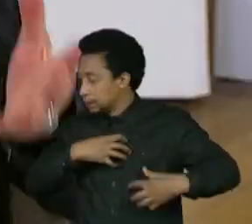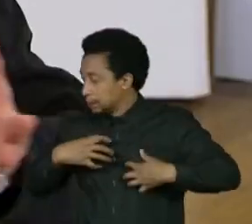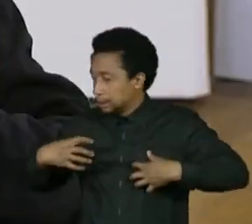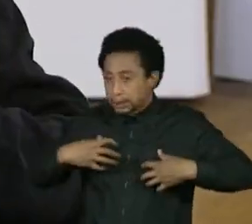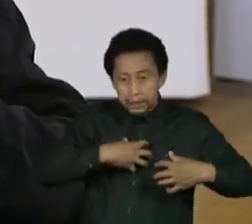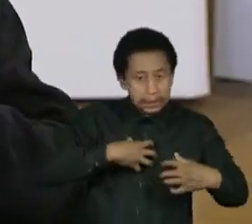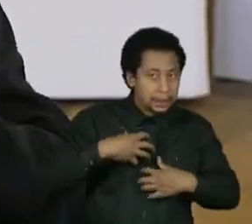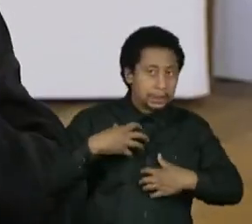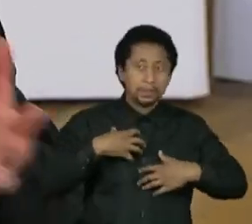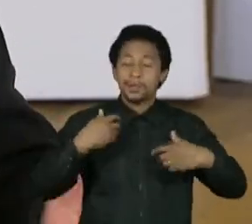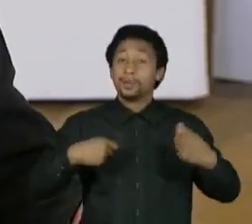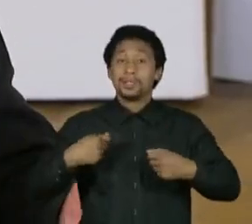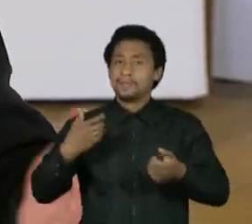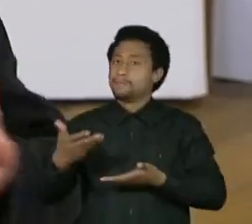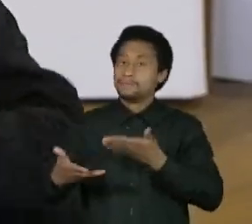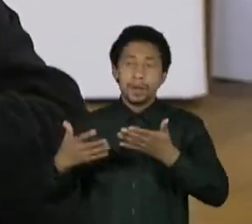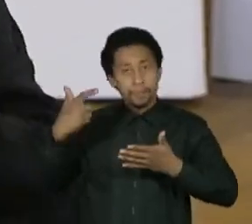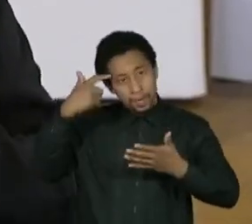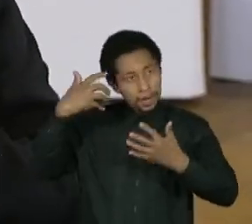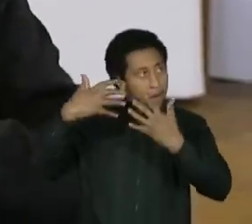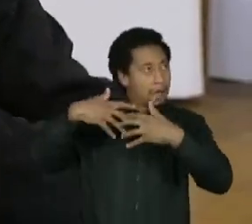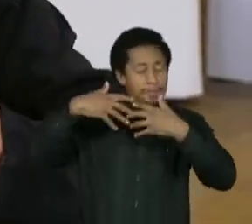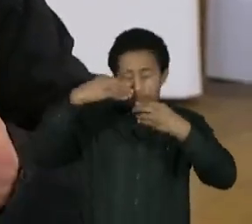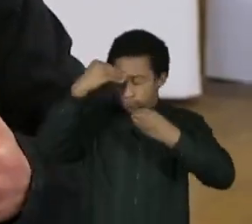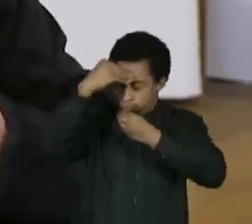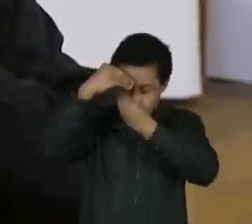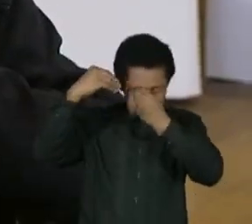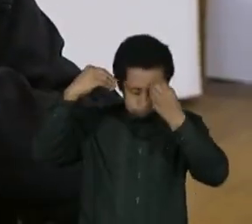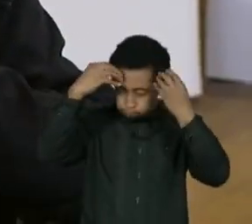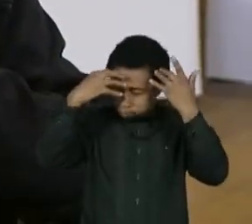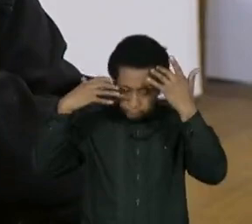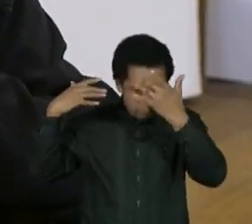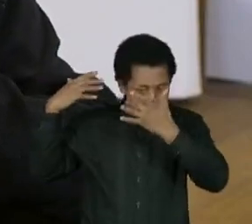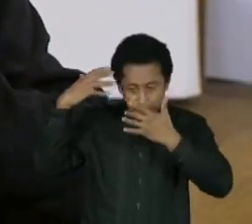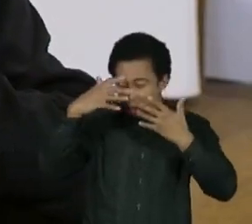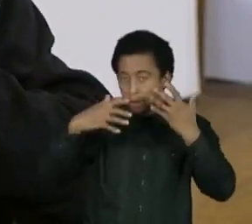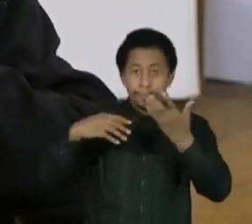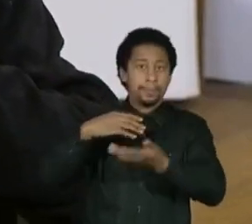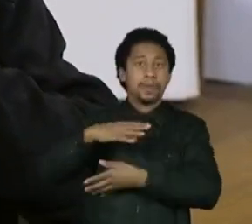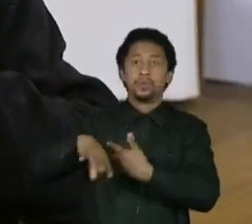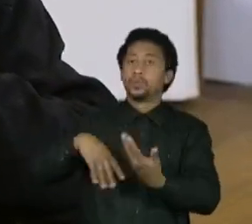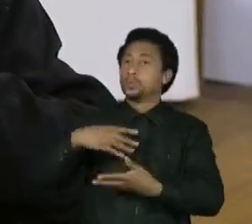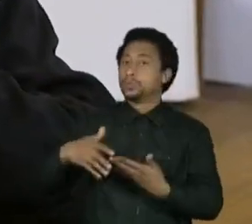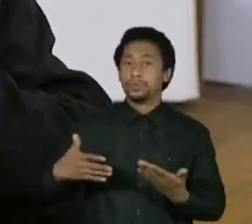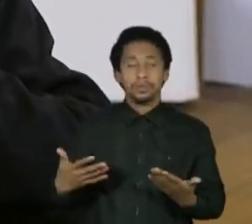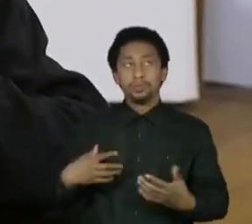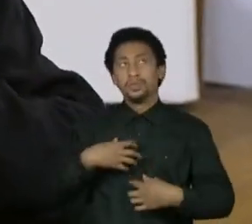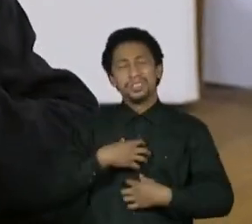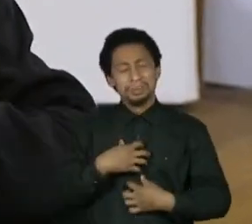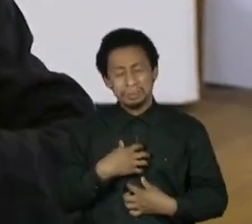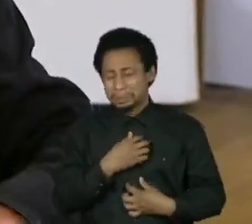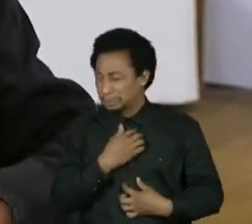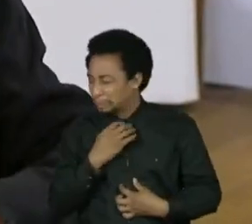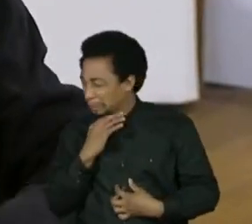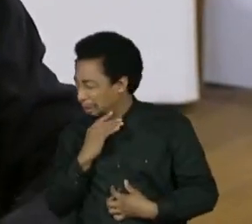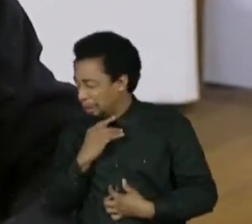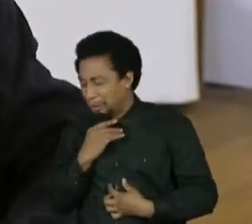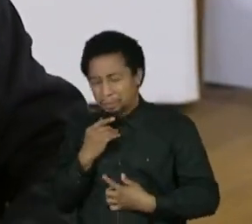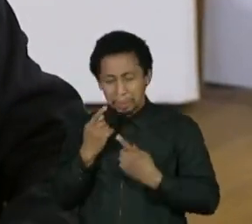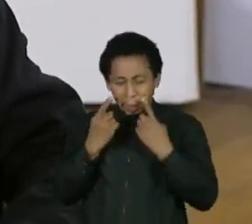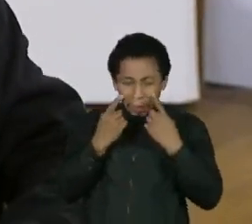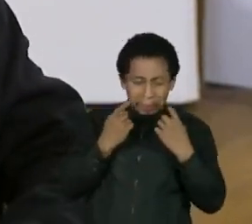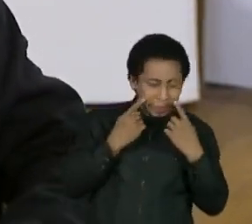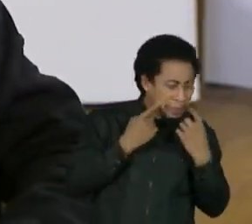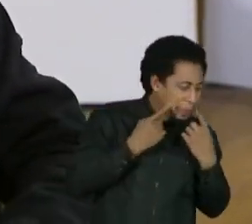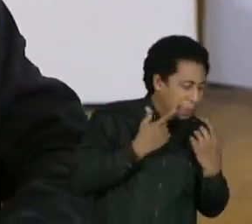ficou uma cama uma bagunça na cabeça de um susto caramba eu acho que acho que eu tô mal o nosso eu choro por qualquer coisa não